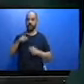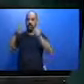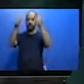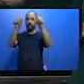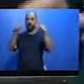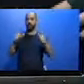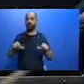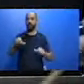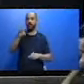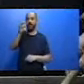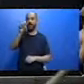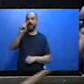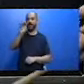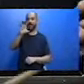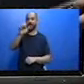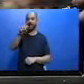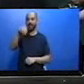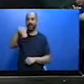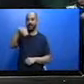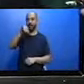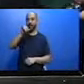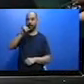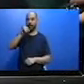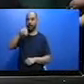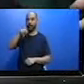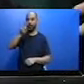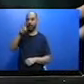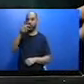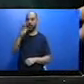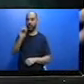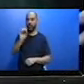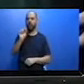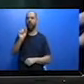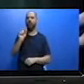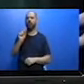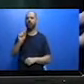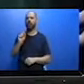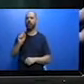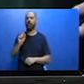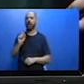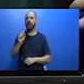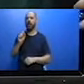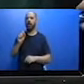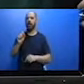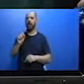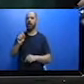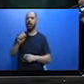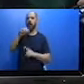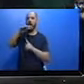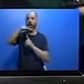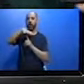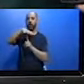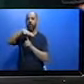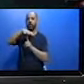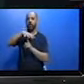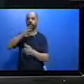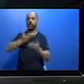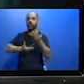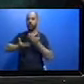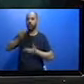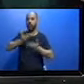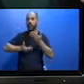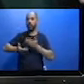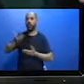escambinho uma feira de trocas e leiam as perguntas a e b